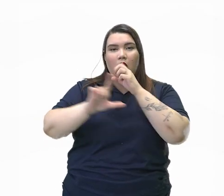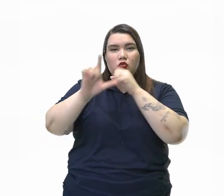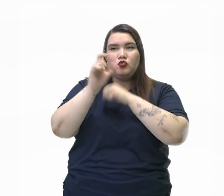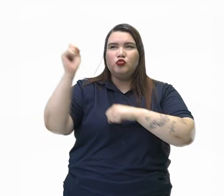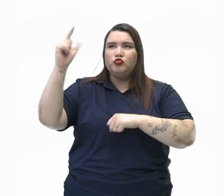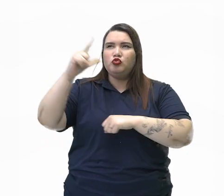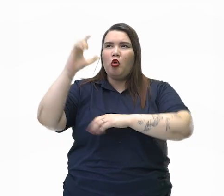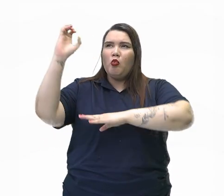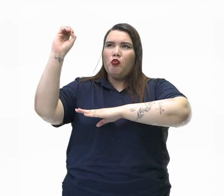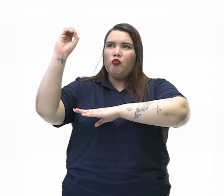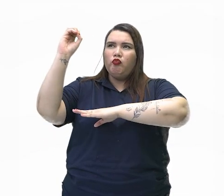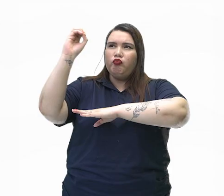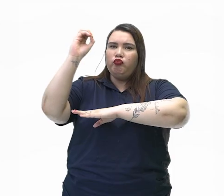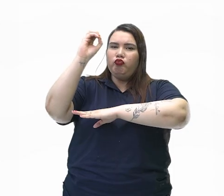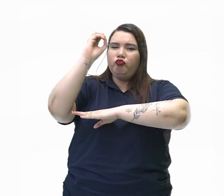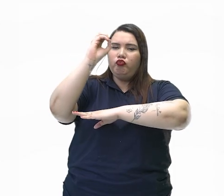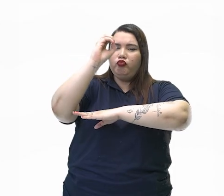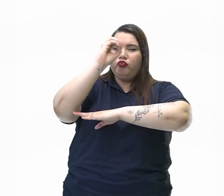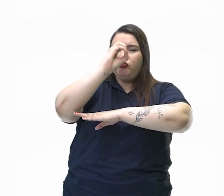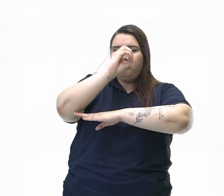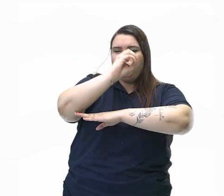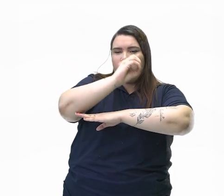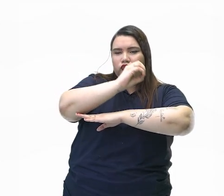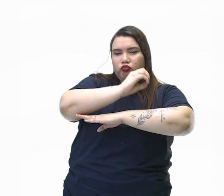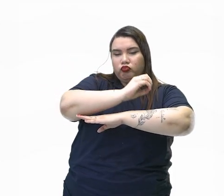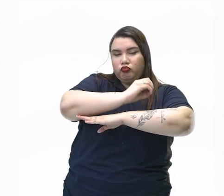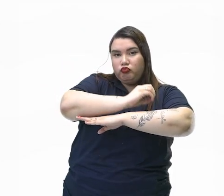pela cor laranja,